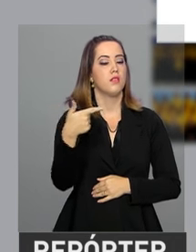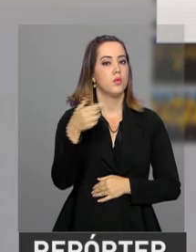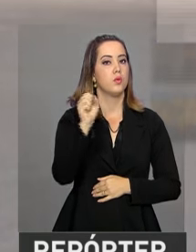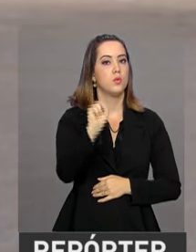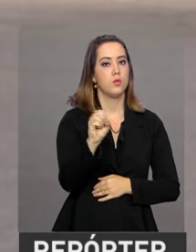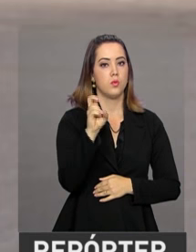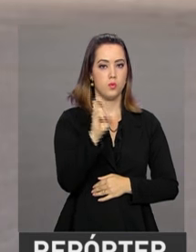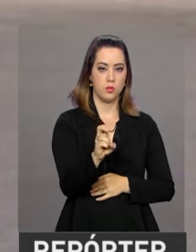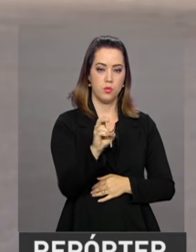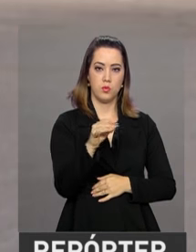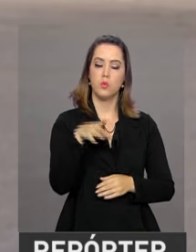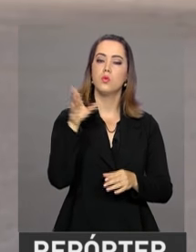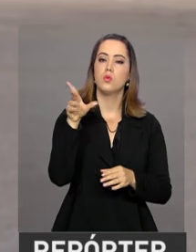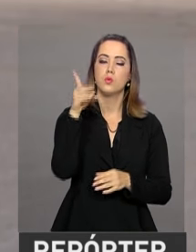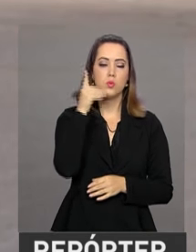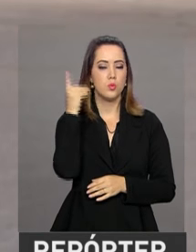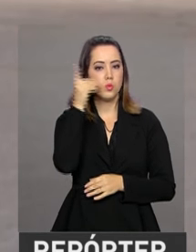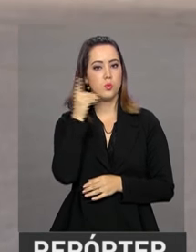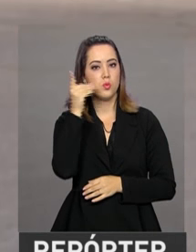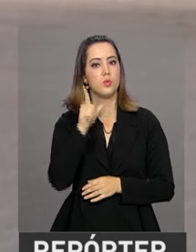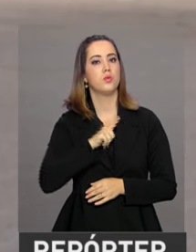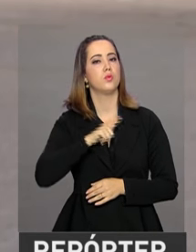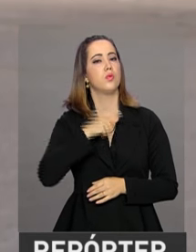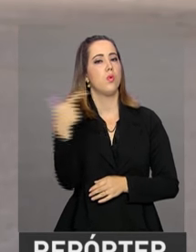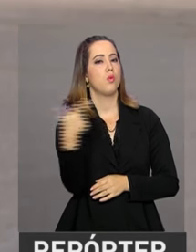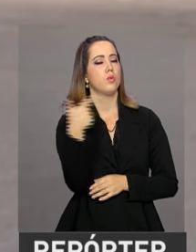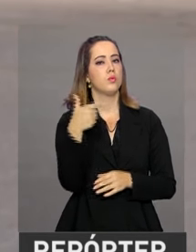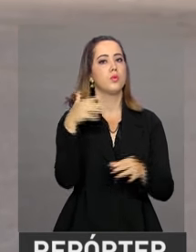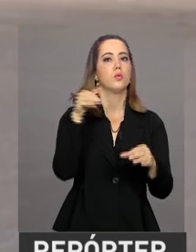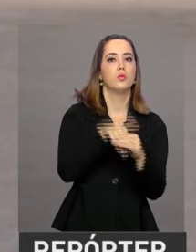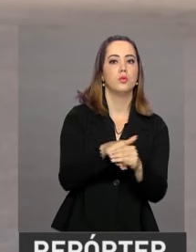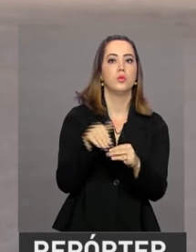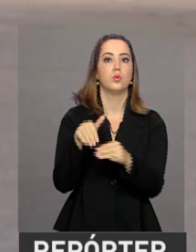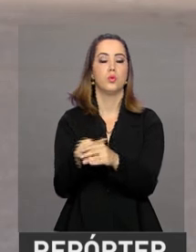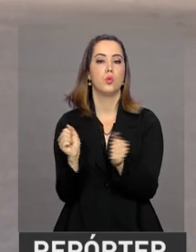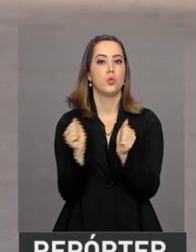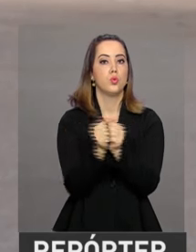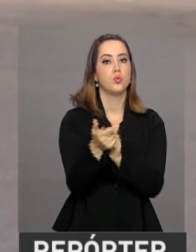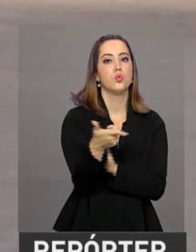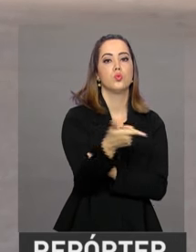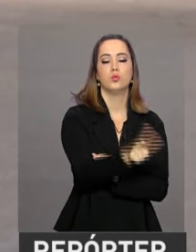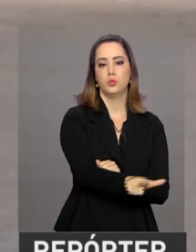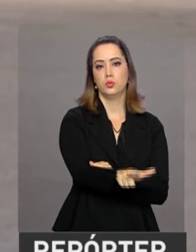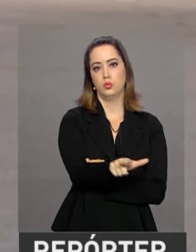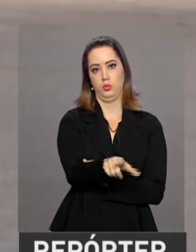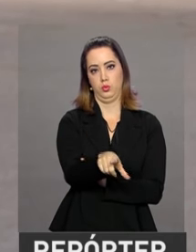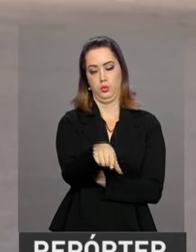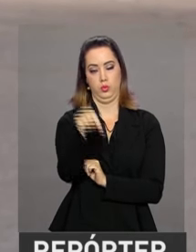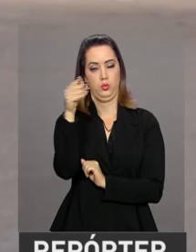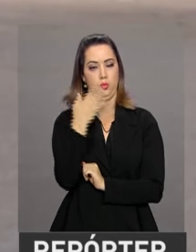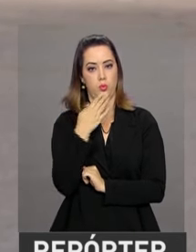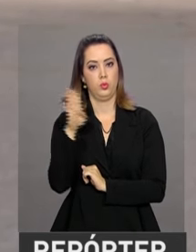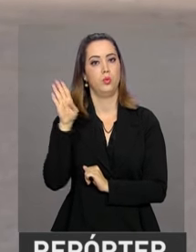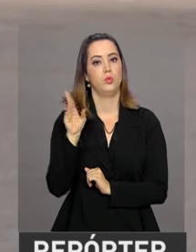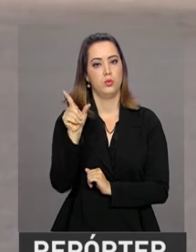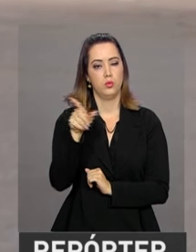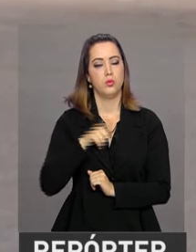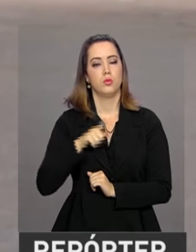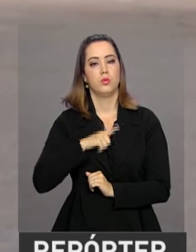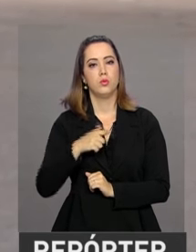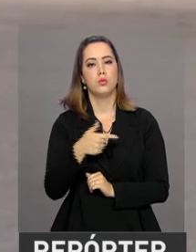deputados numa votação em segundo turno, numa disputa com o deputado Rogério Rosso, do PSD do Distrito Federal, que